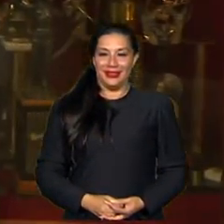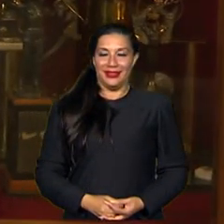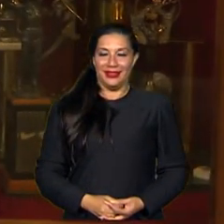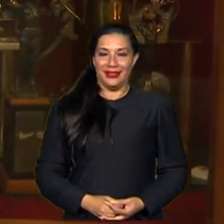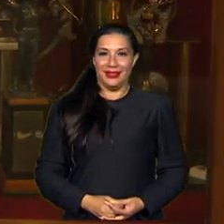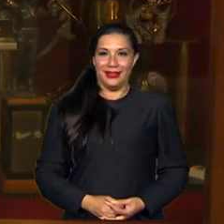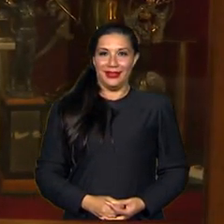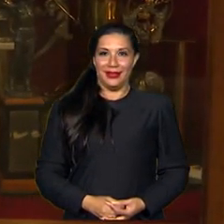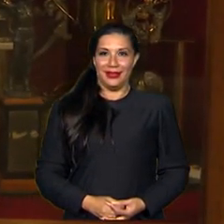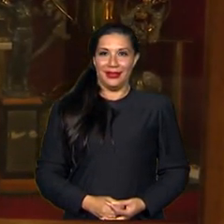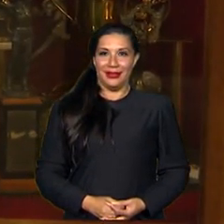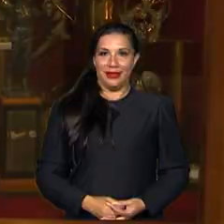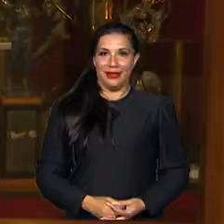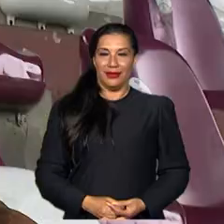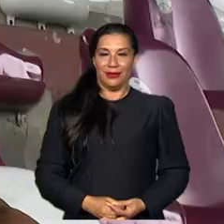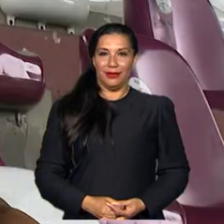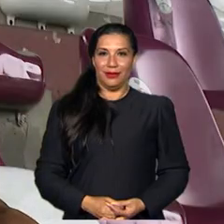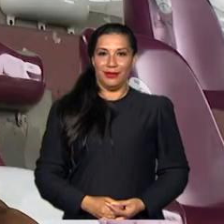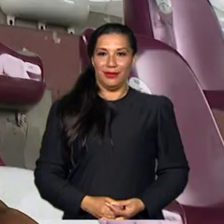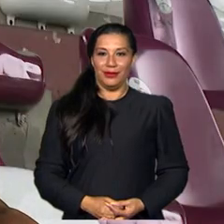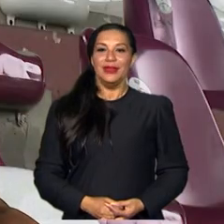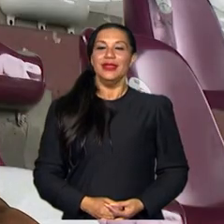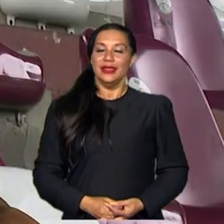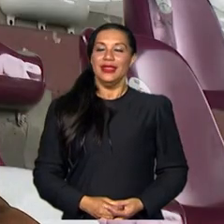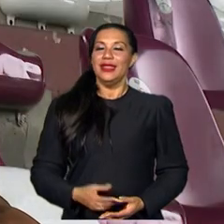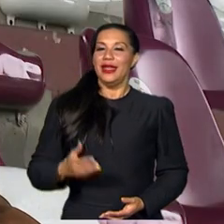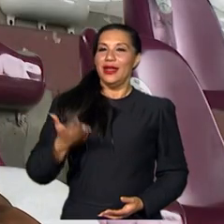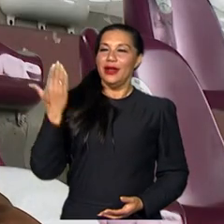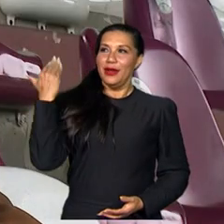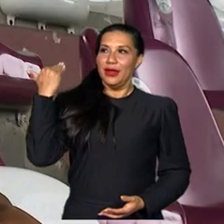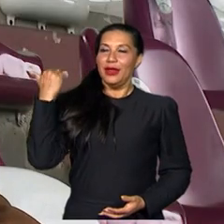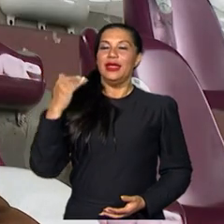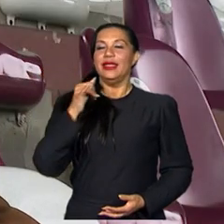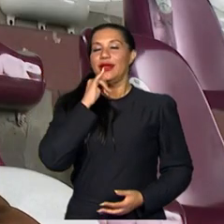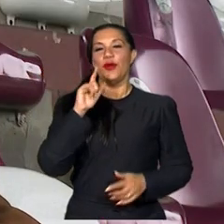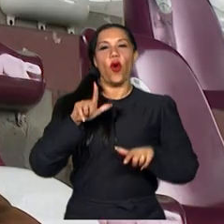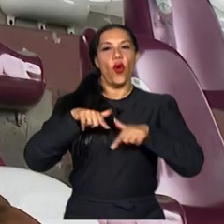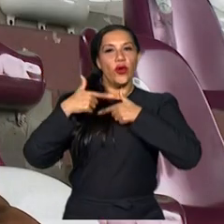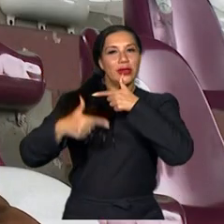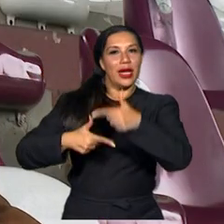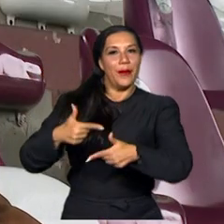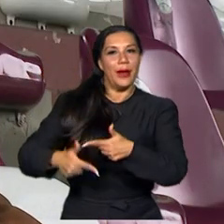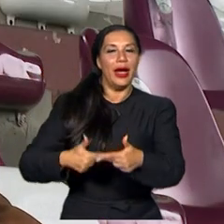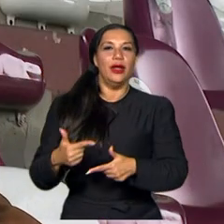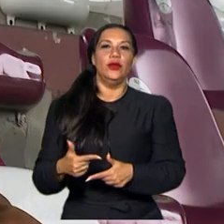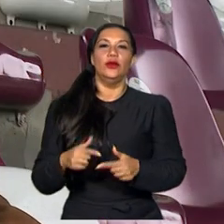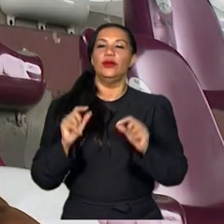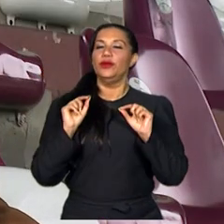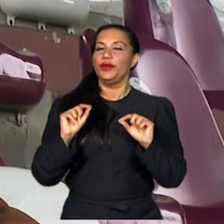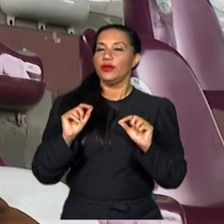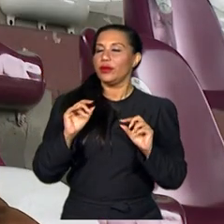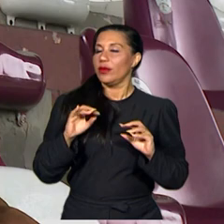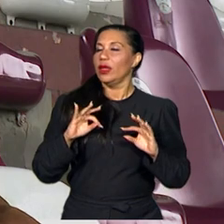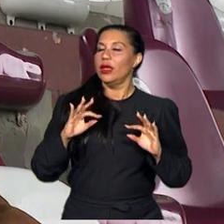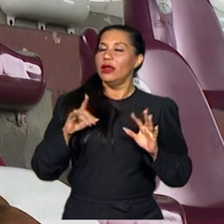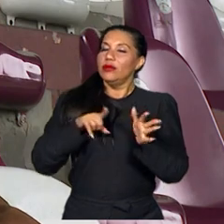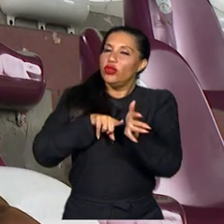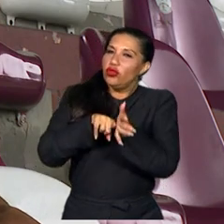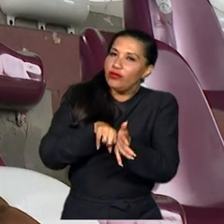Recentemente, nós fizemos um trabalho levantando todo o